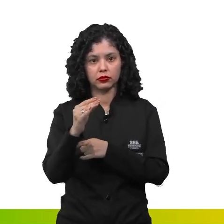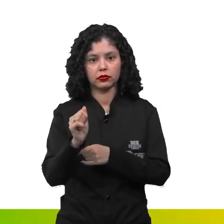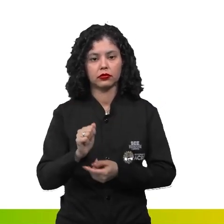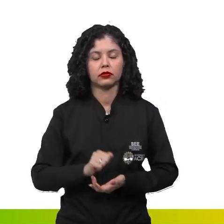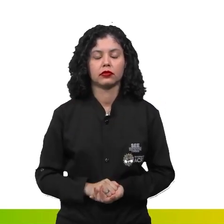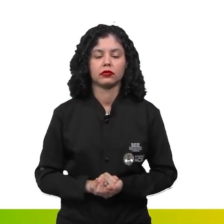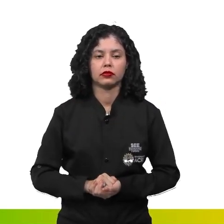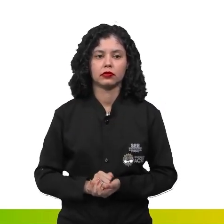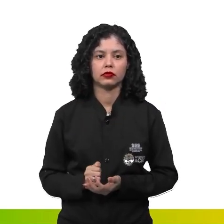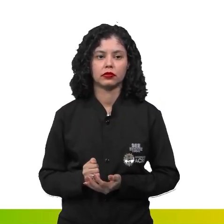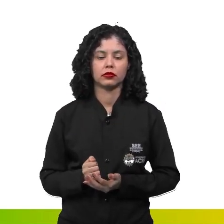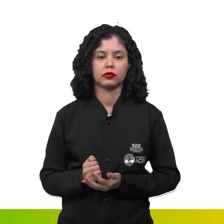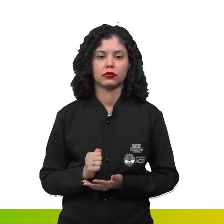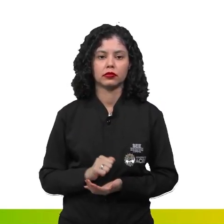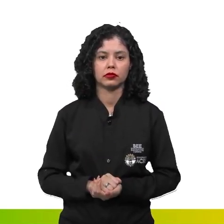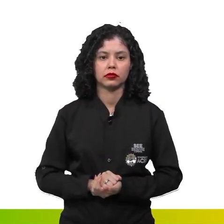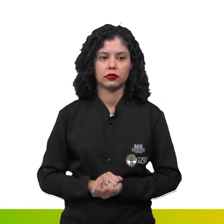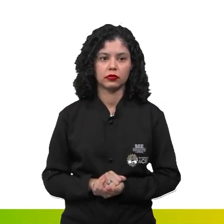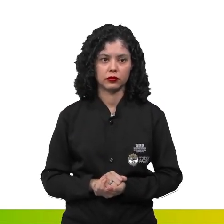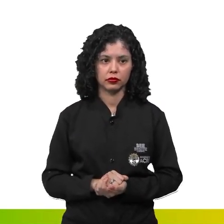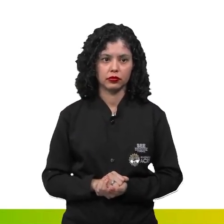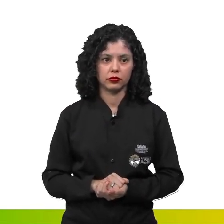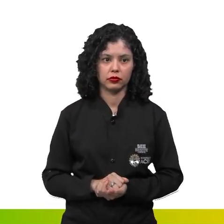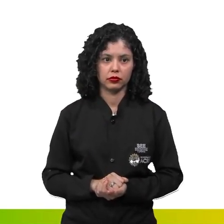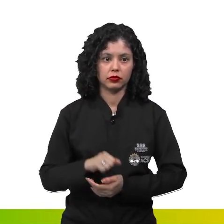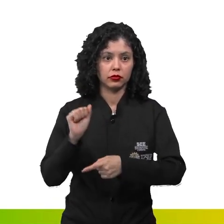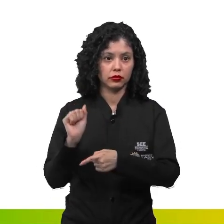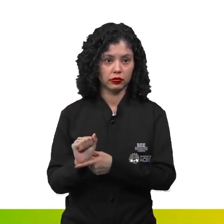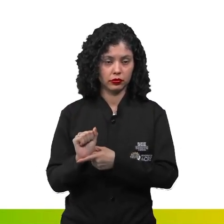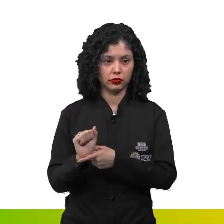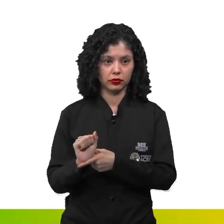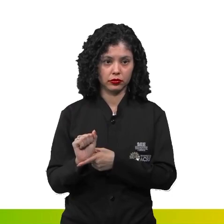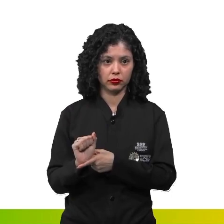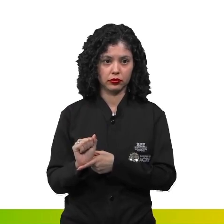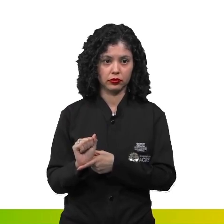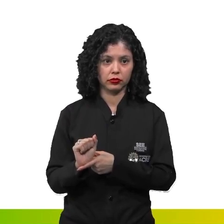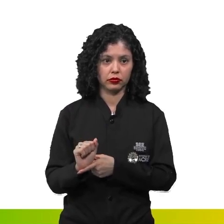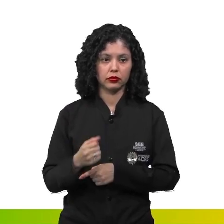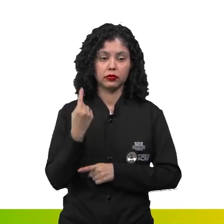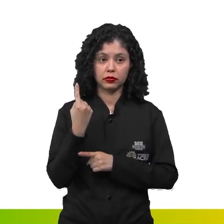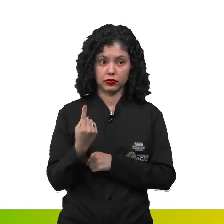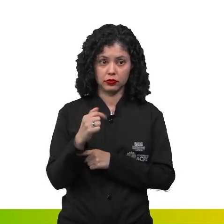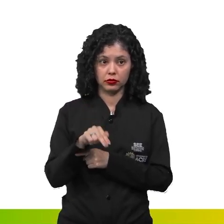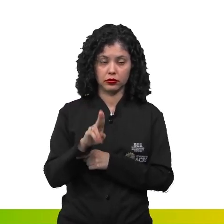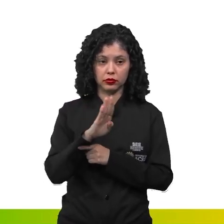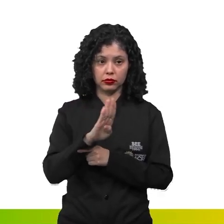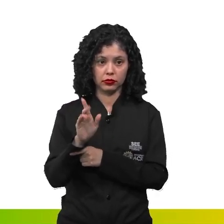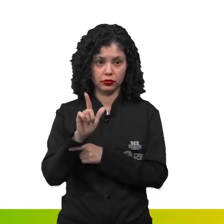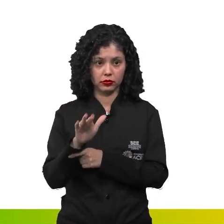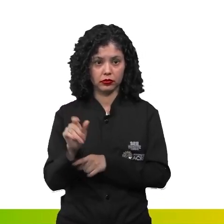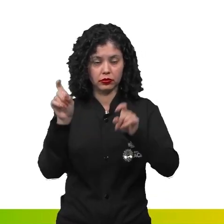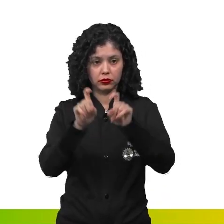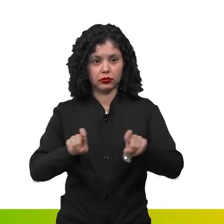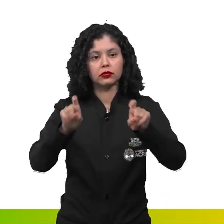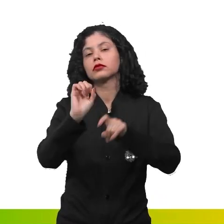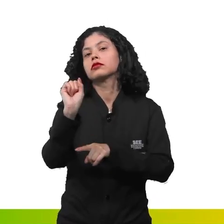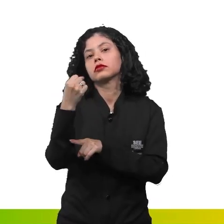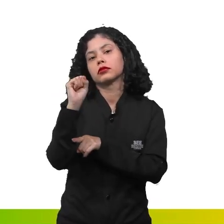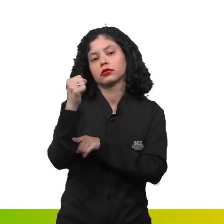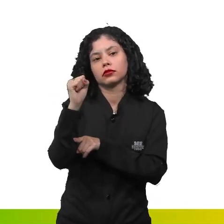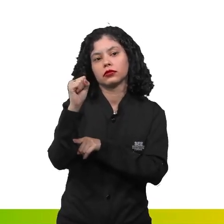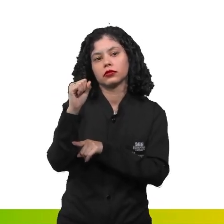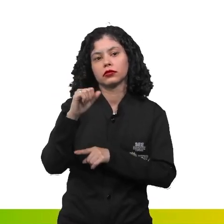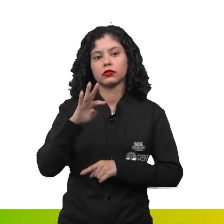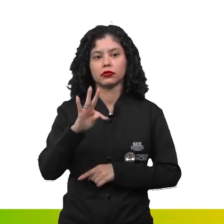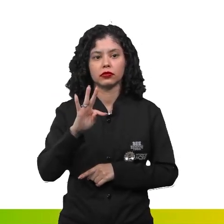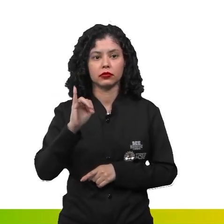binária da informação e unidades de medida? Letra A. Um nibble é composto